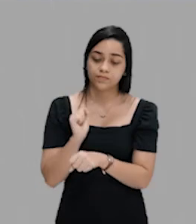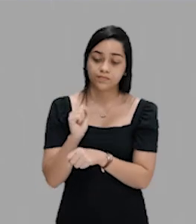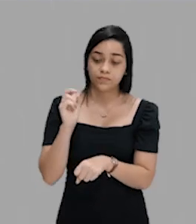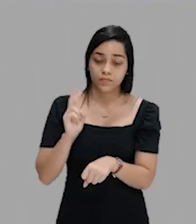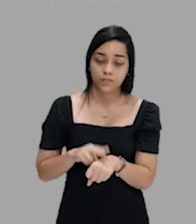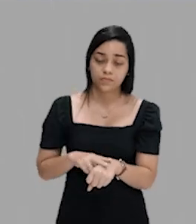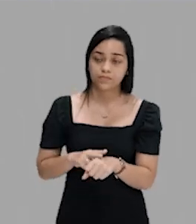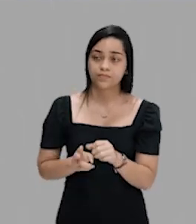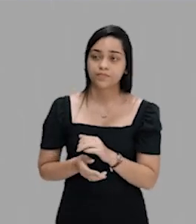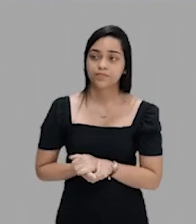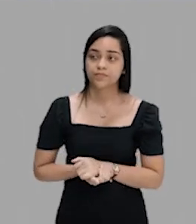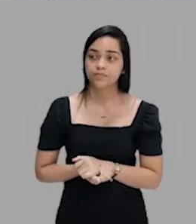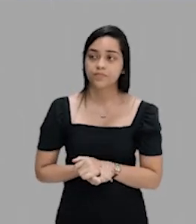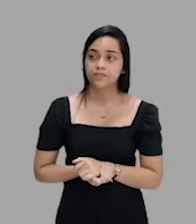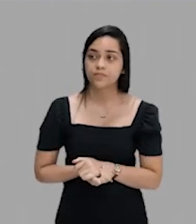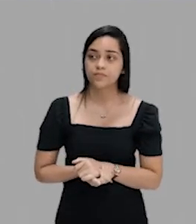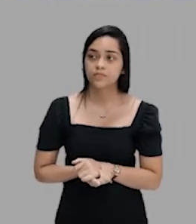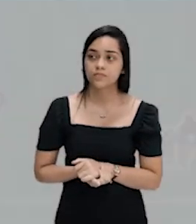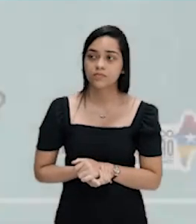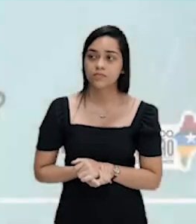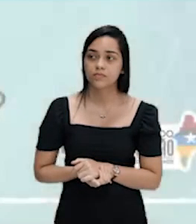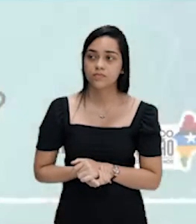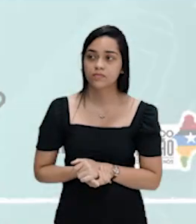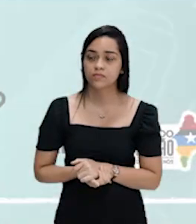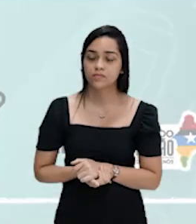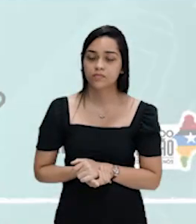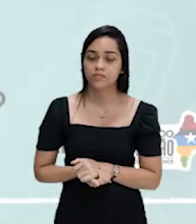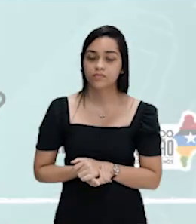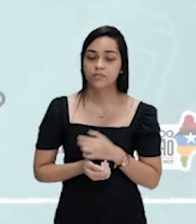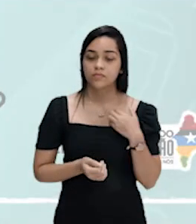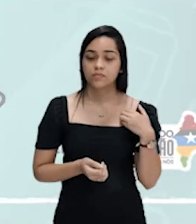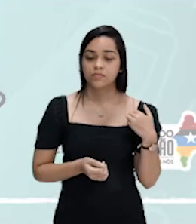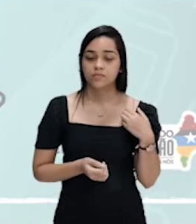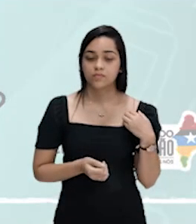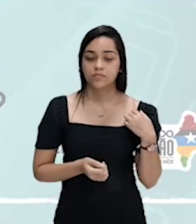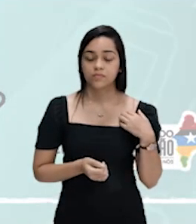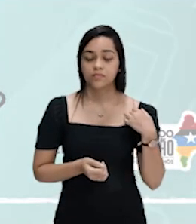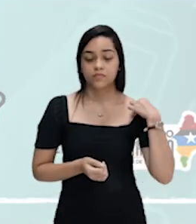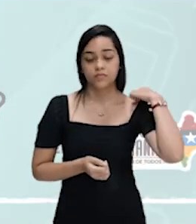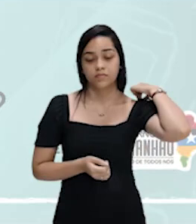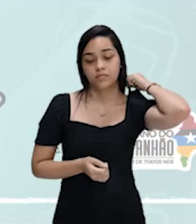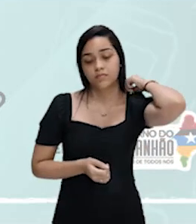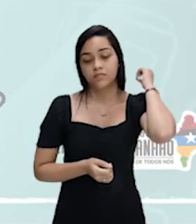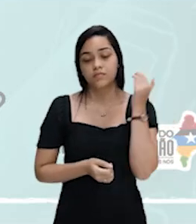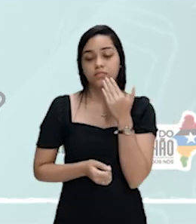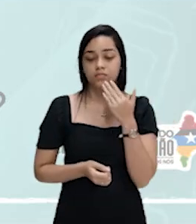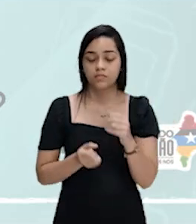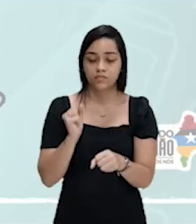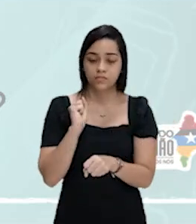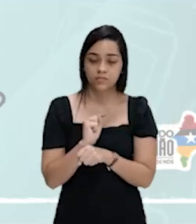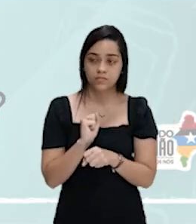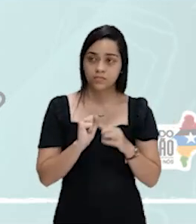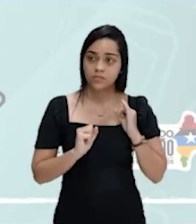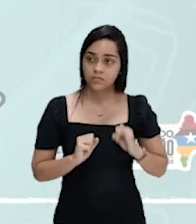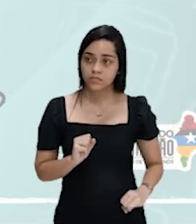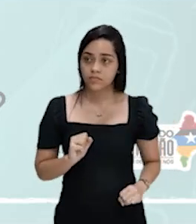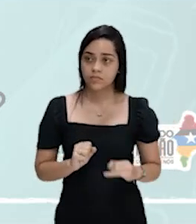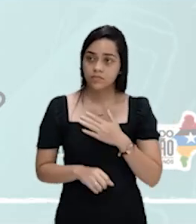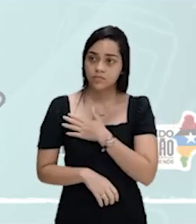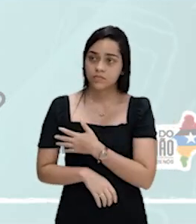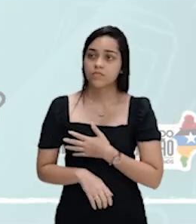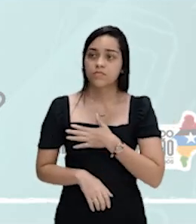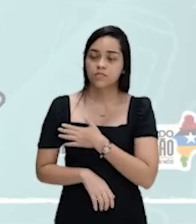tempo ela pede para ficar presa no recreio Recreio um horário que as Crianças